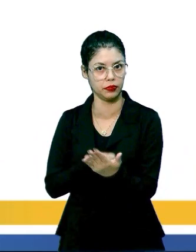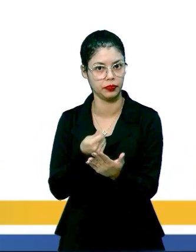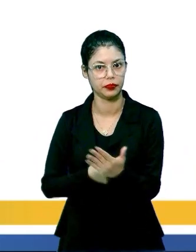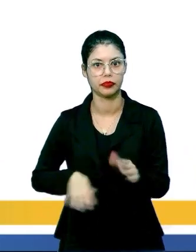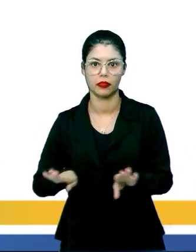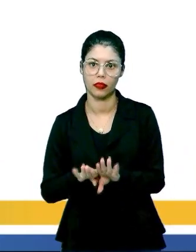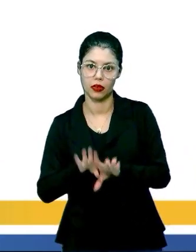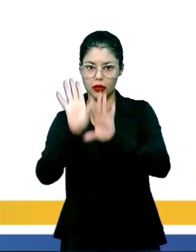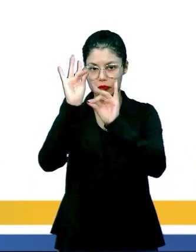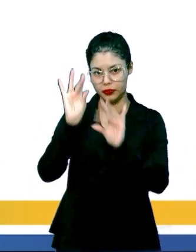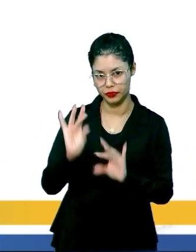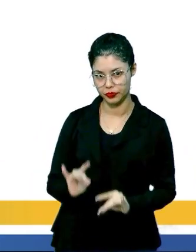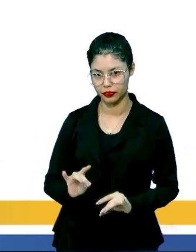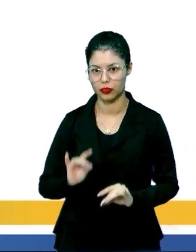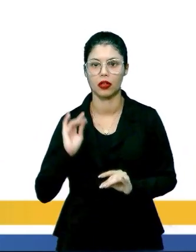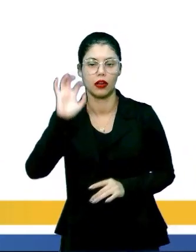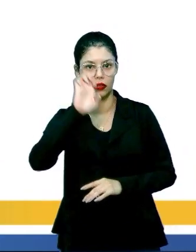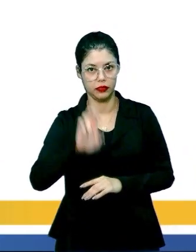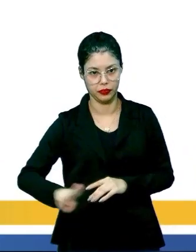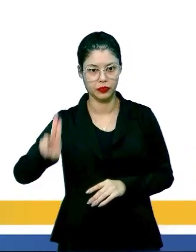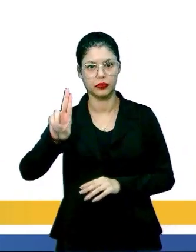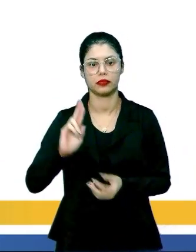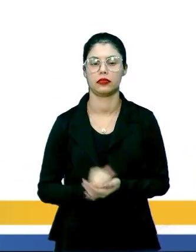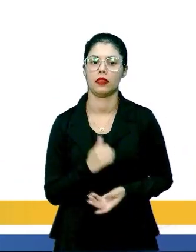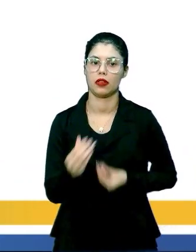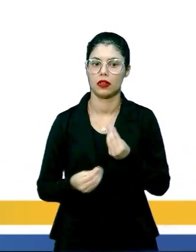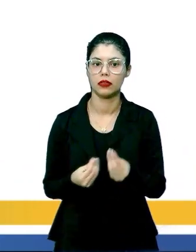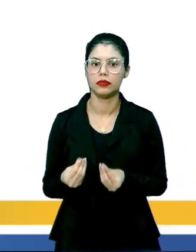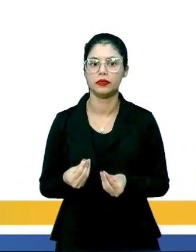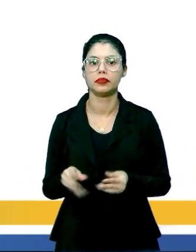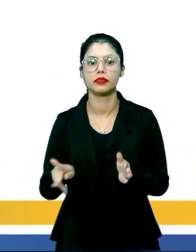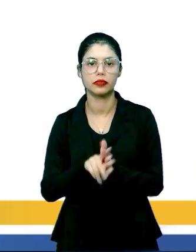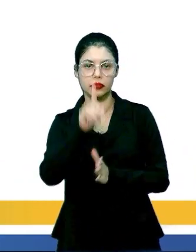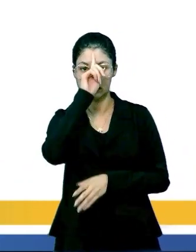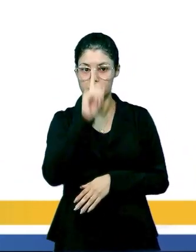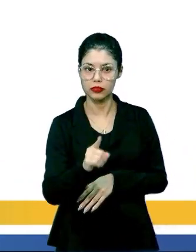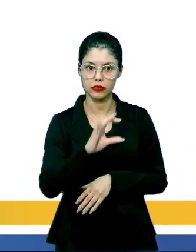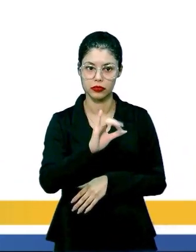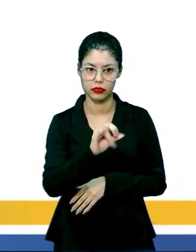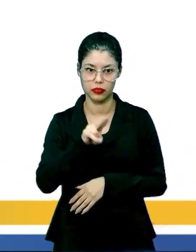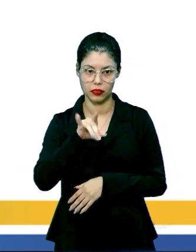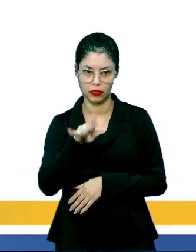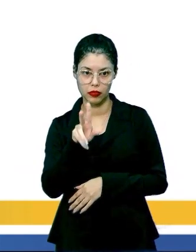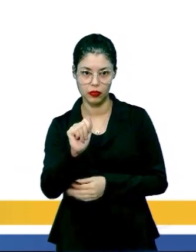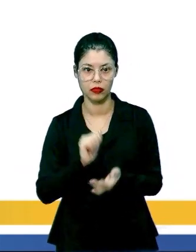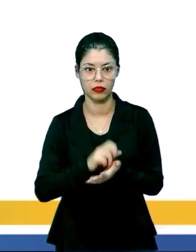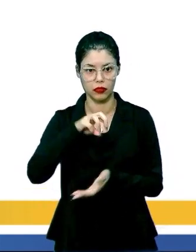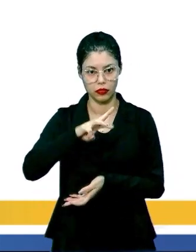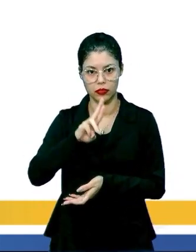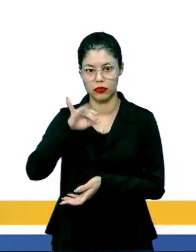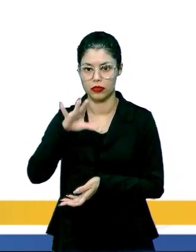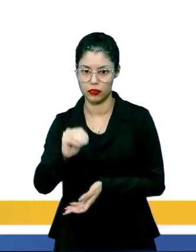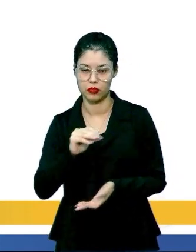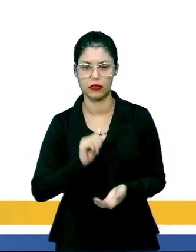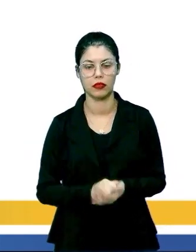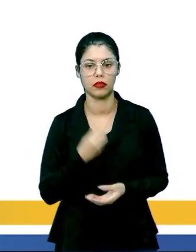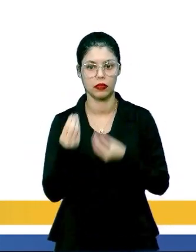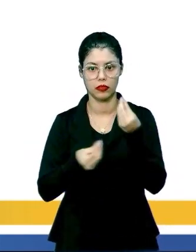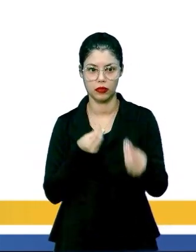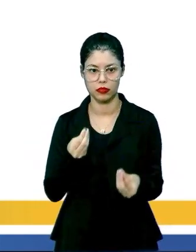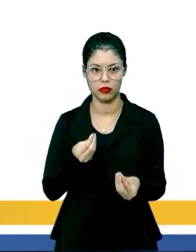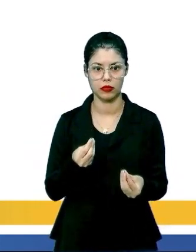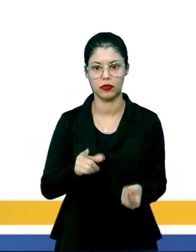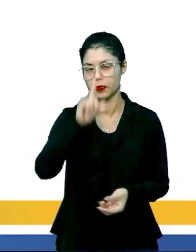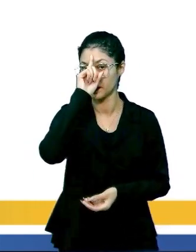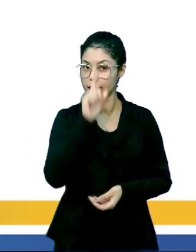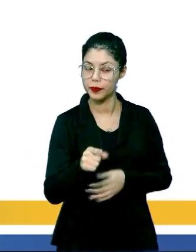né, aos estilos estéticos europeus e tem como principais líderes Oswald de Andrade, Mário de Andrade, né, como